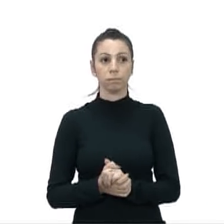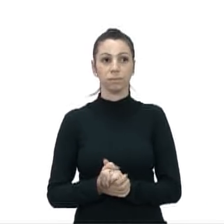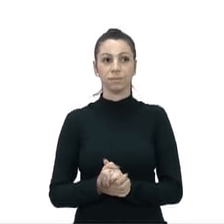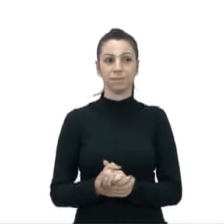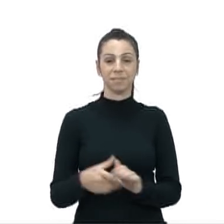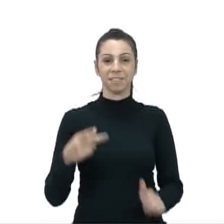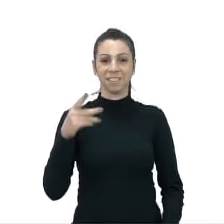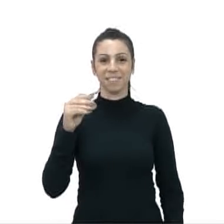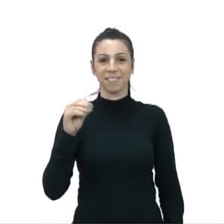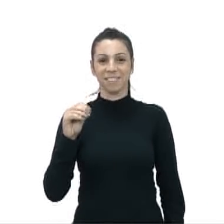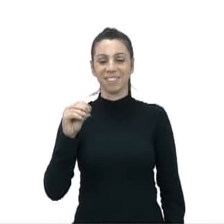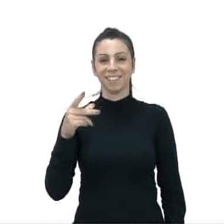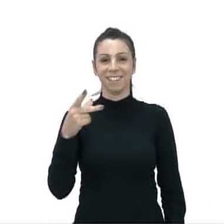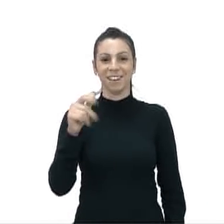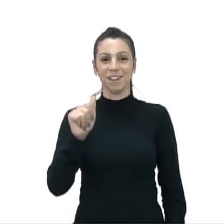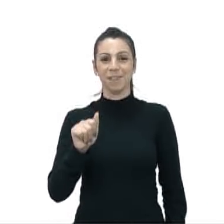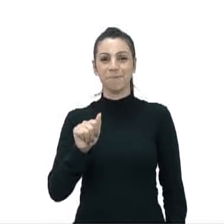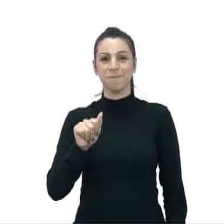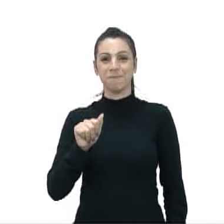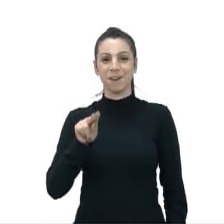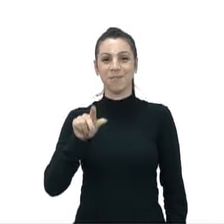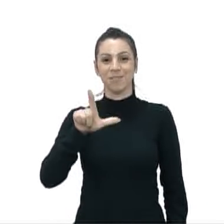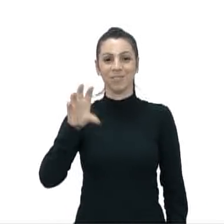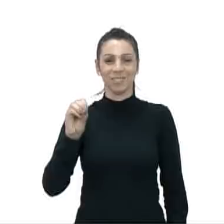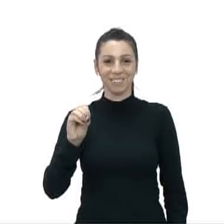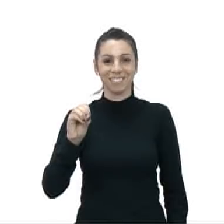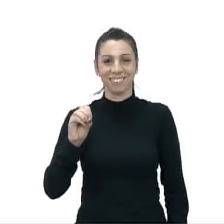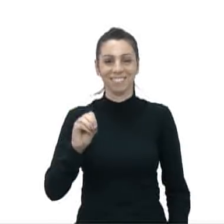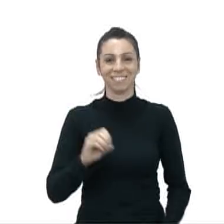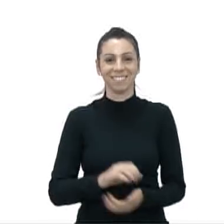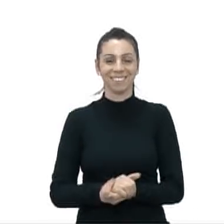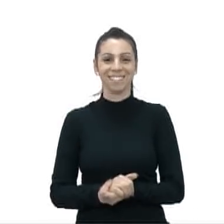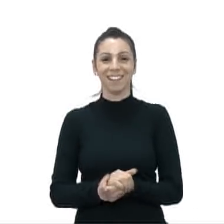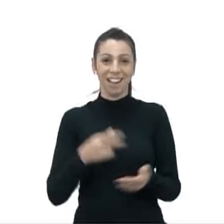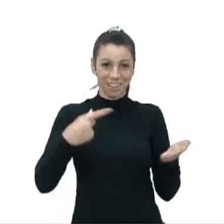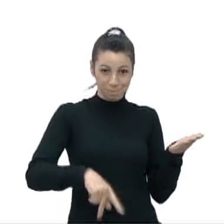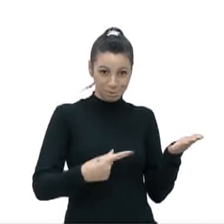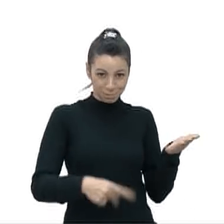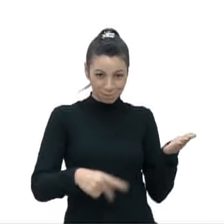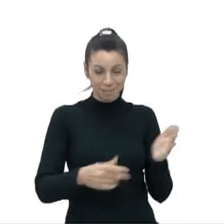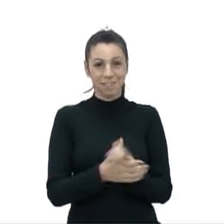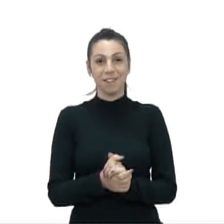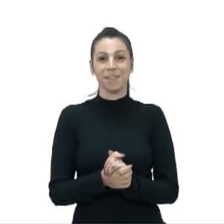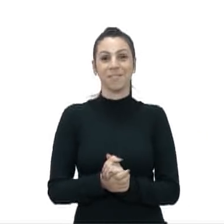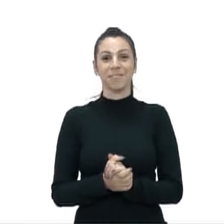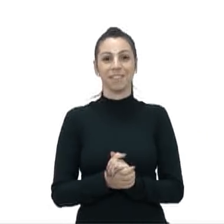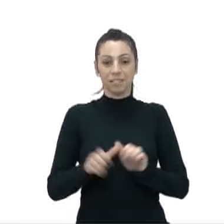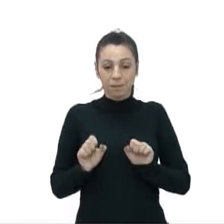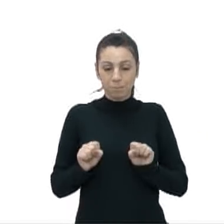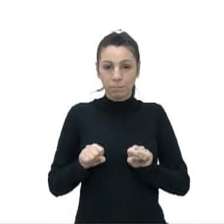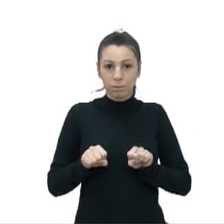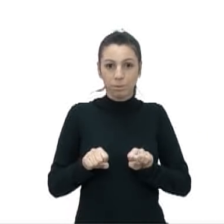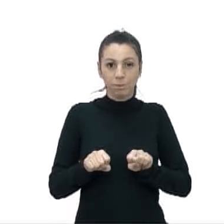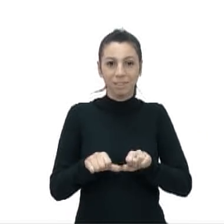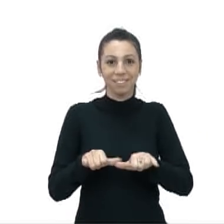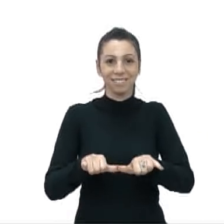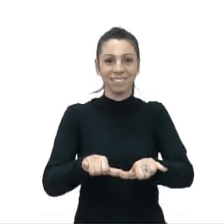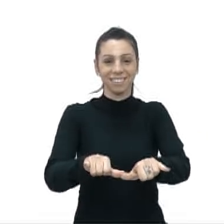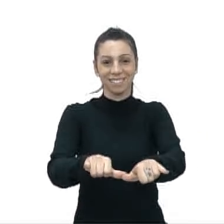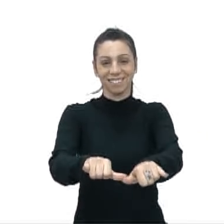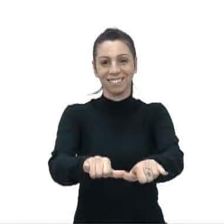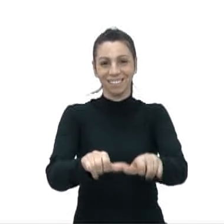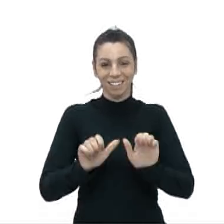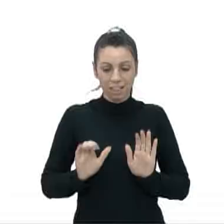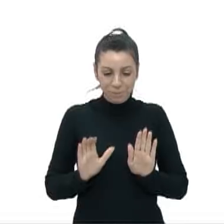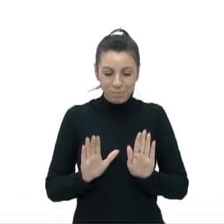supermercado. Quando preenche completamente o primeiro carrinho com mercadorias, utiliza um segundo carrinho, que é